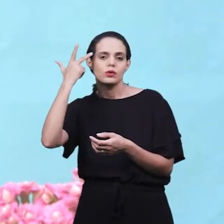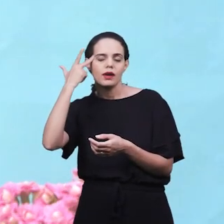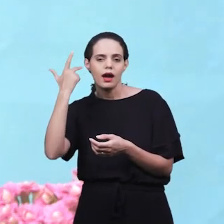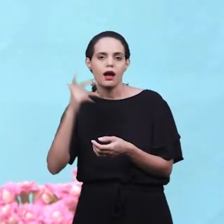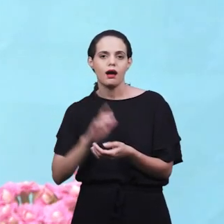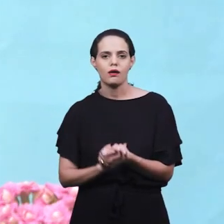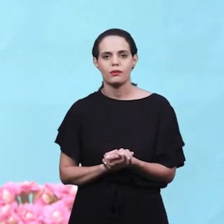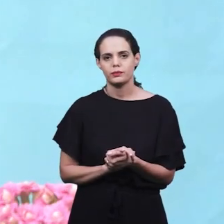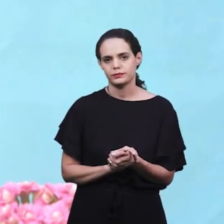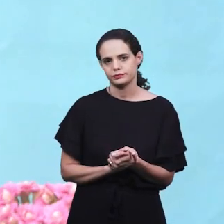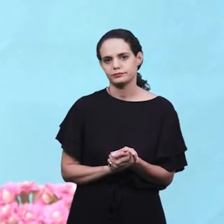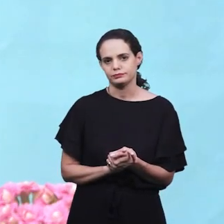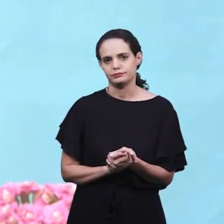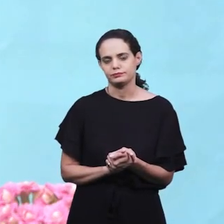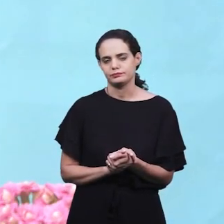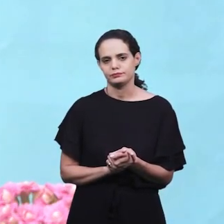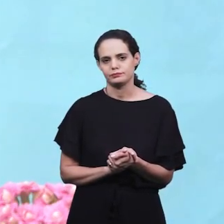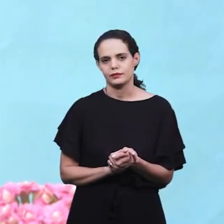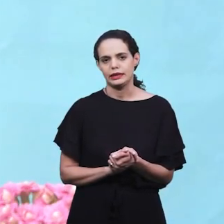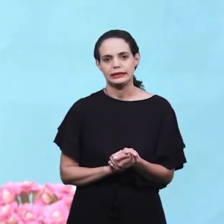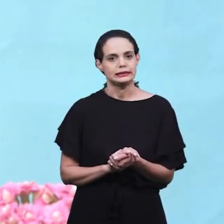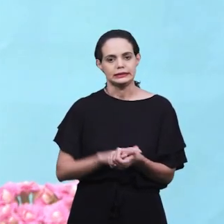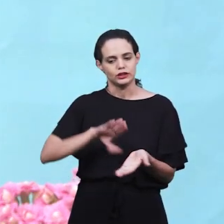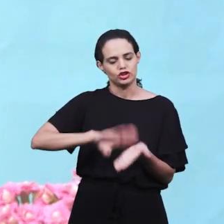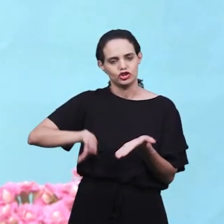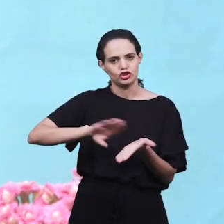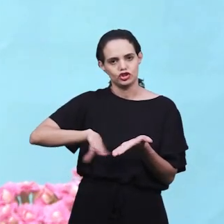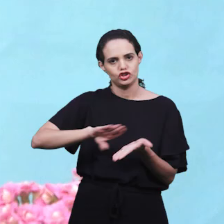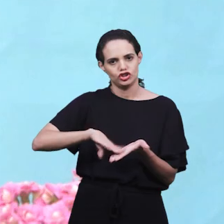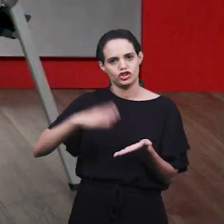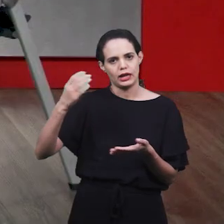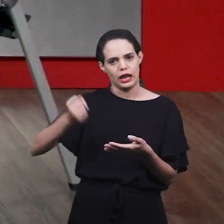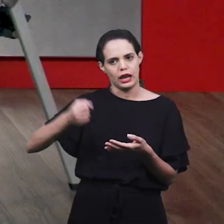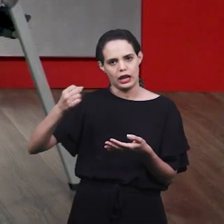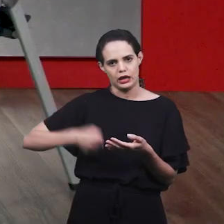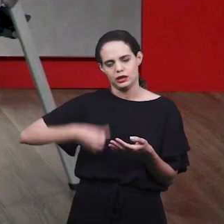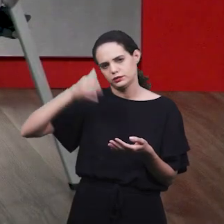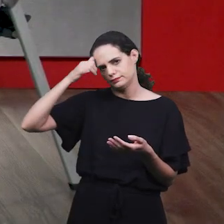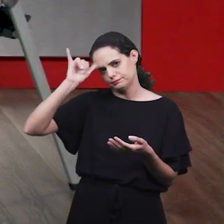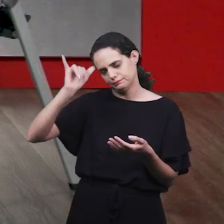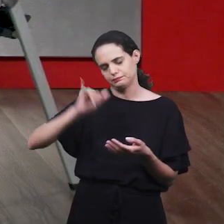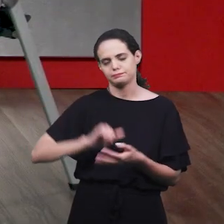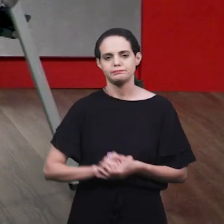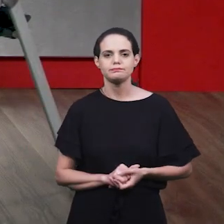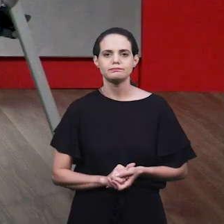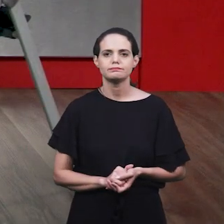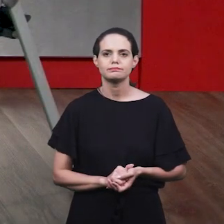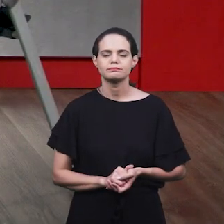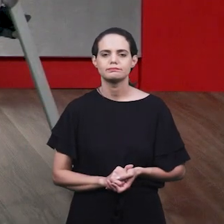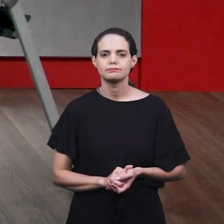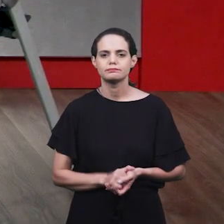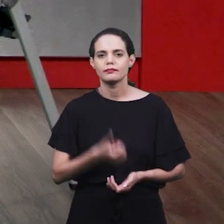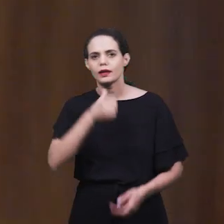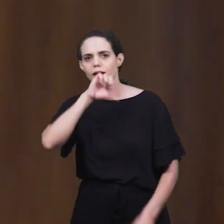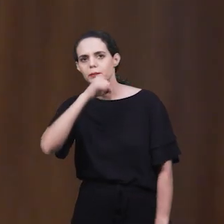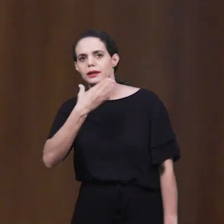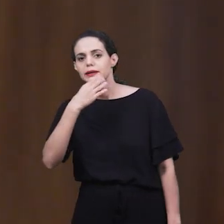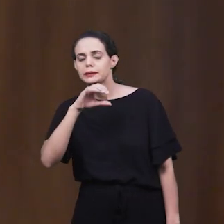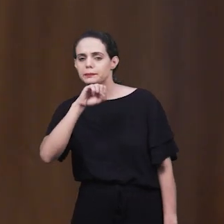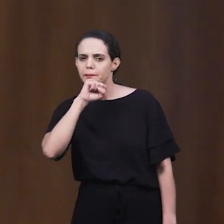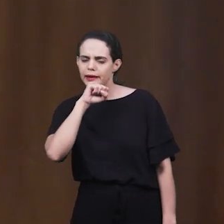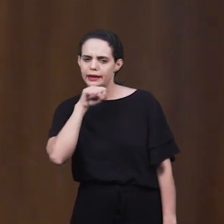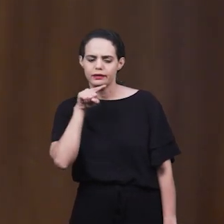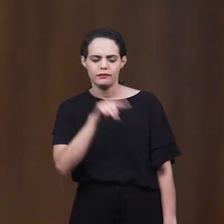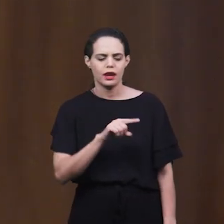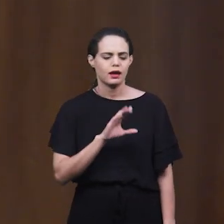é claro, sem leites e derivados. E agora, para os pais que têm dificuldade, né, na creche com esse filho que